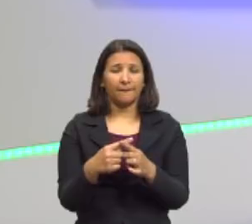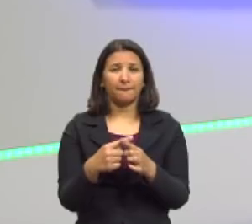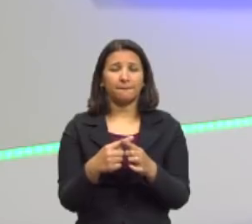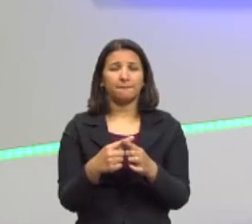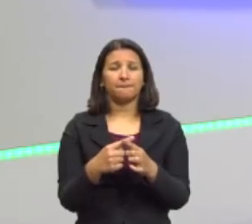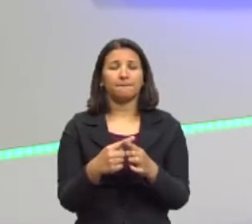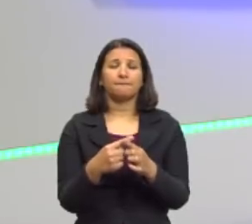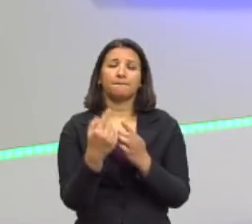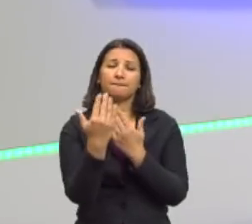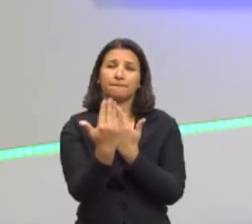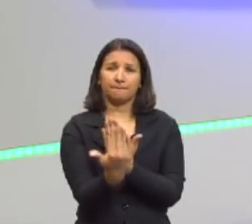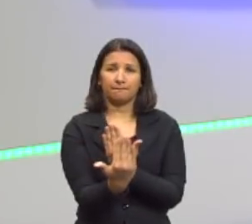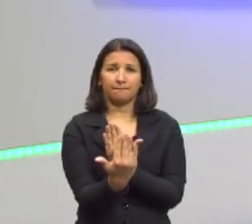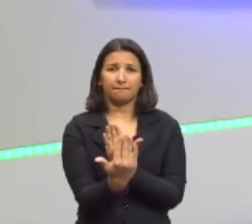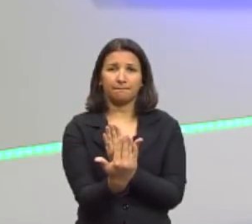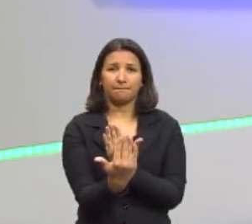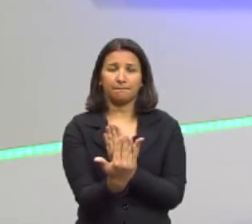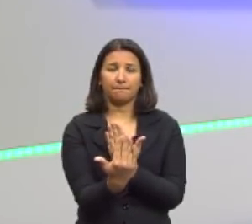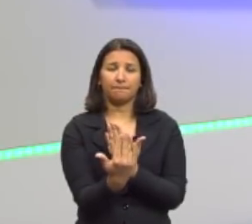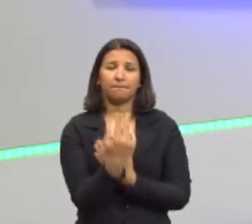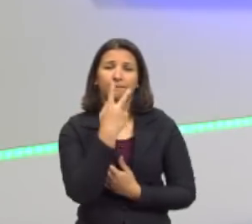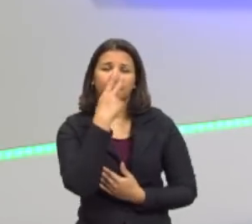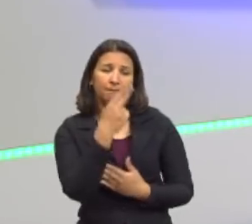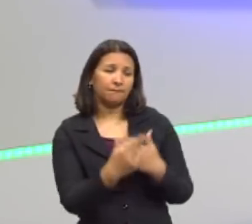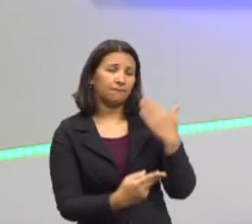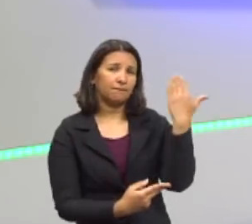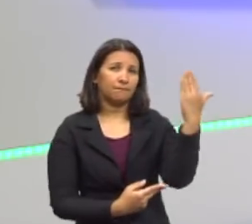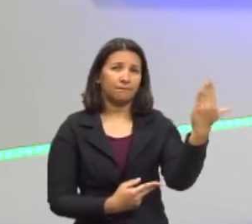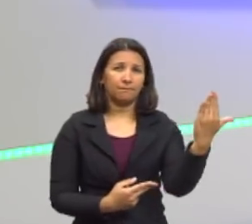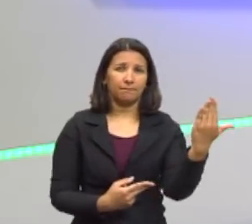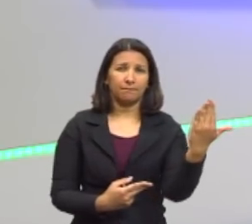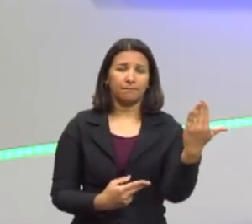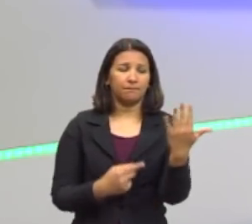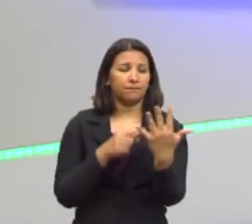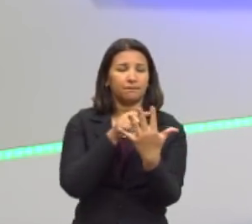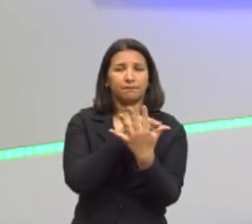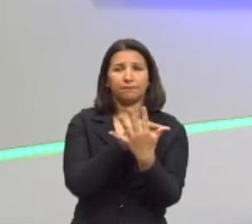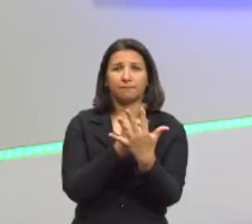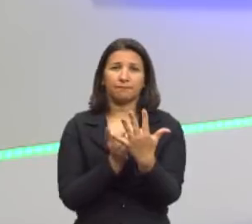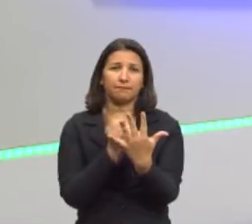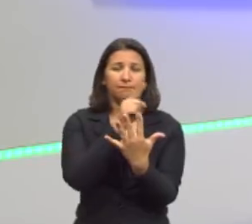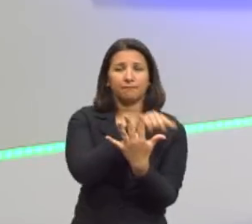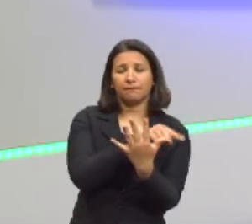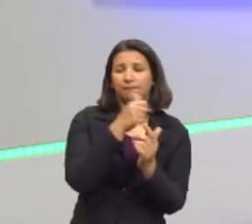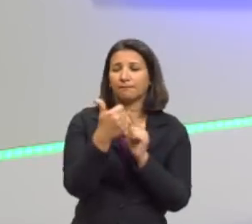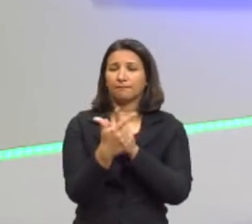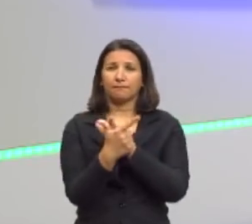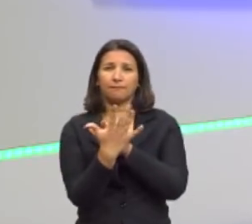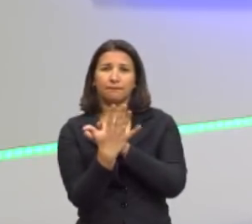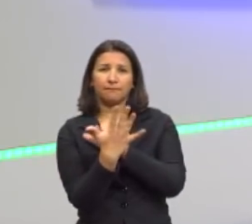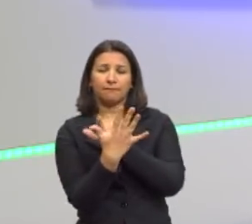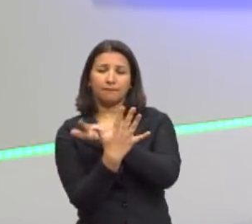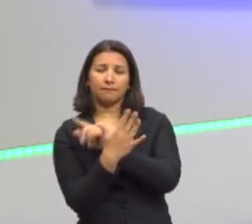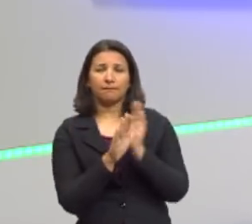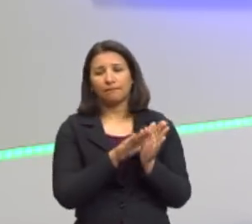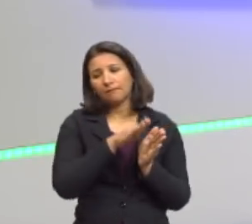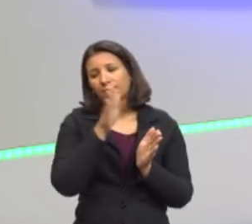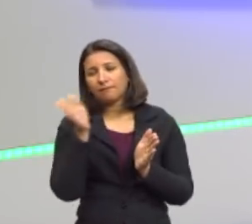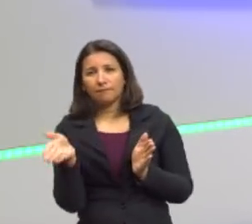de espelho. Então, aqui, teu polegar está de um lado, aqui do outro, tanto que se tu colocar os dois de